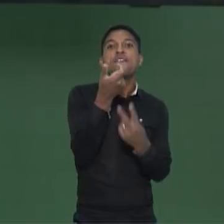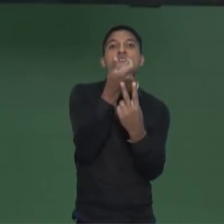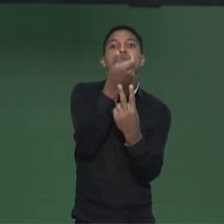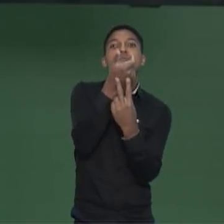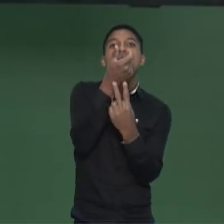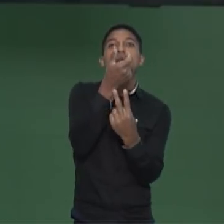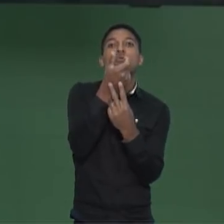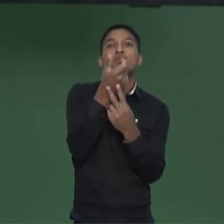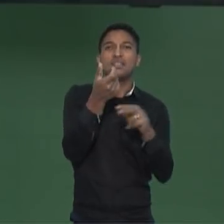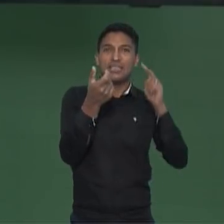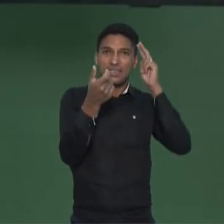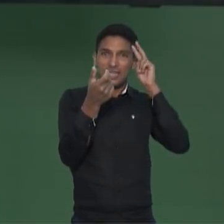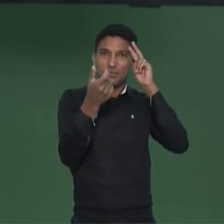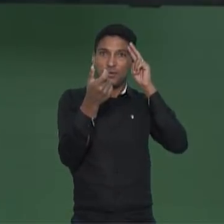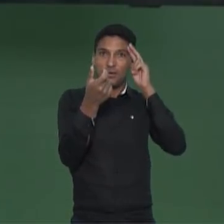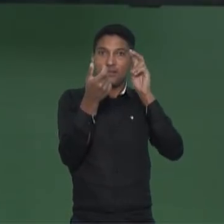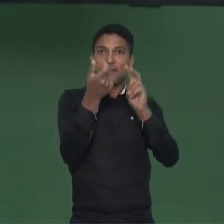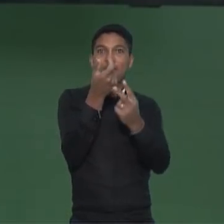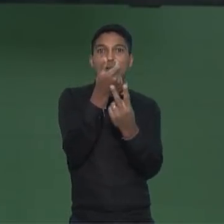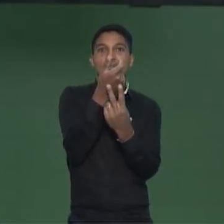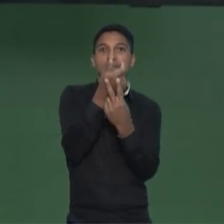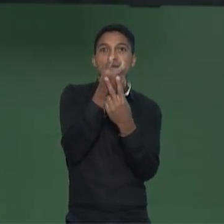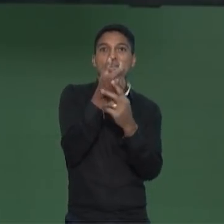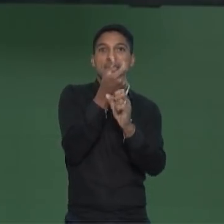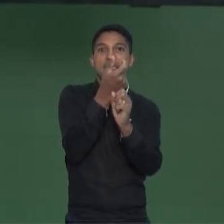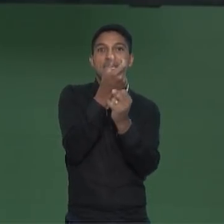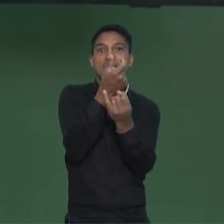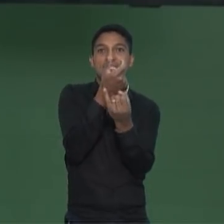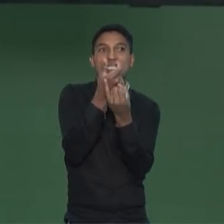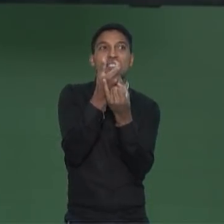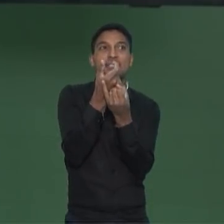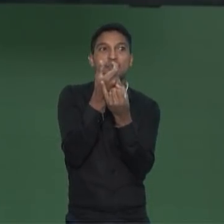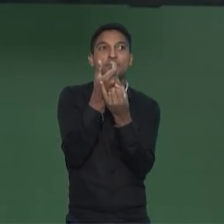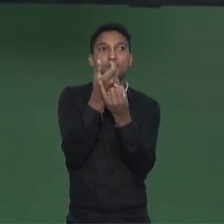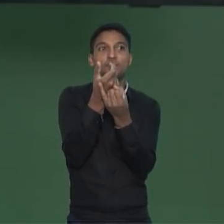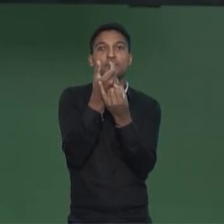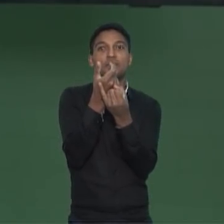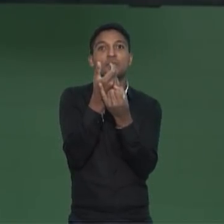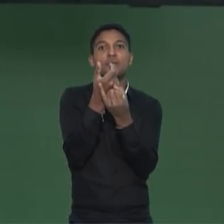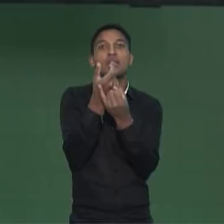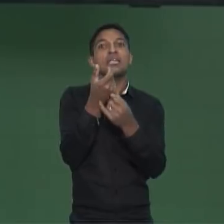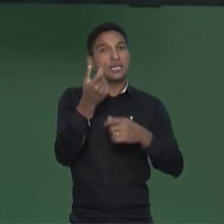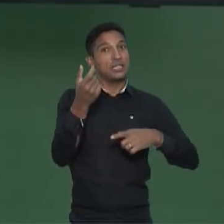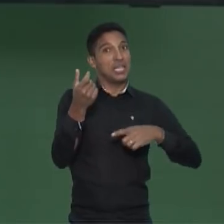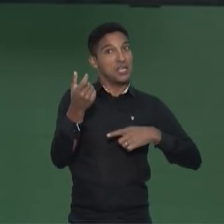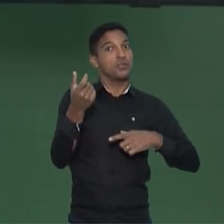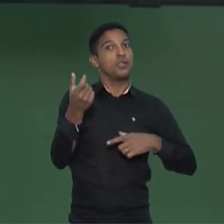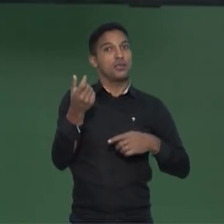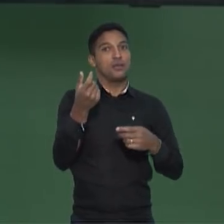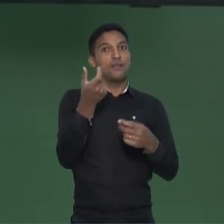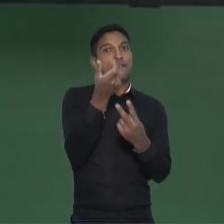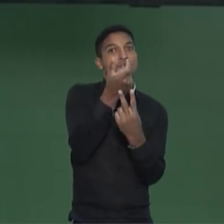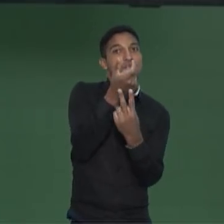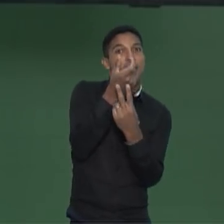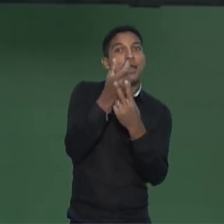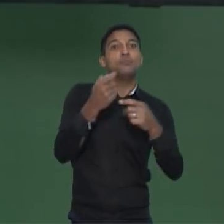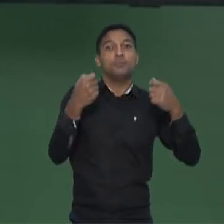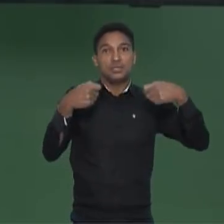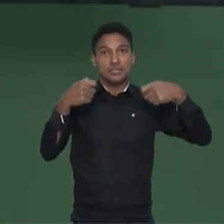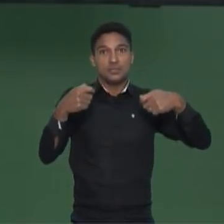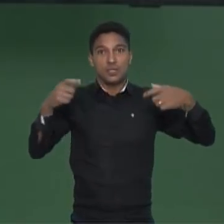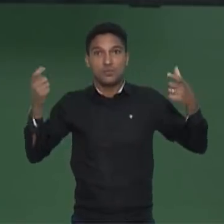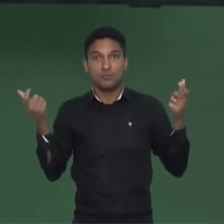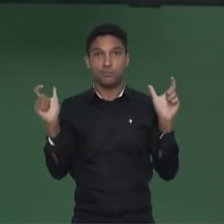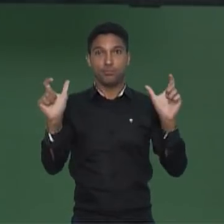da transitividade verbal, lembrando que temos verbos que precisam de complementos e verbos que não precisam de